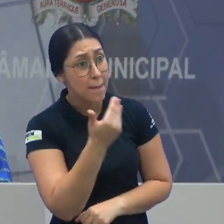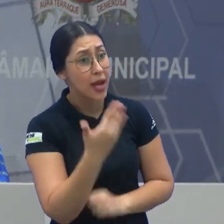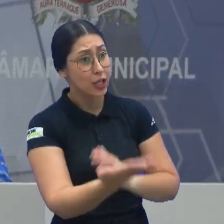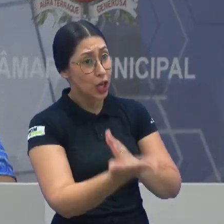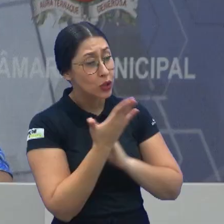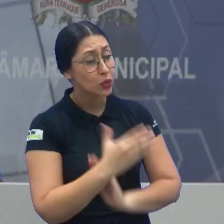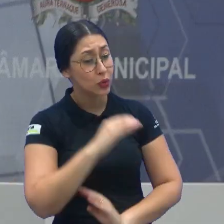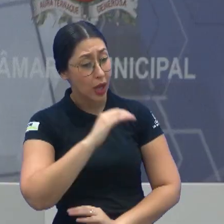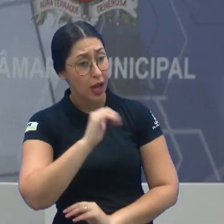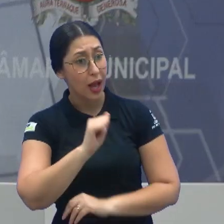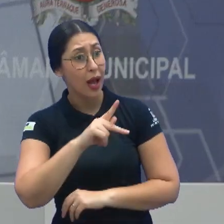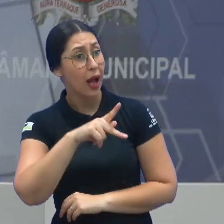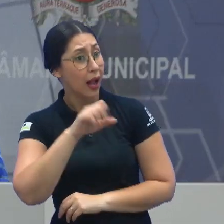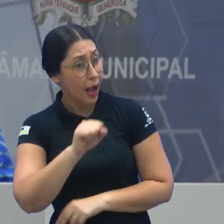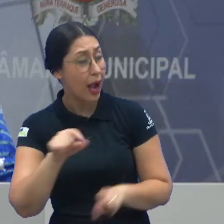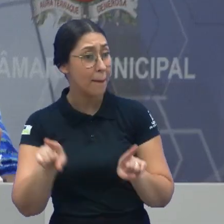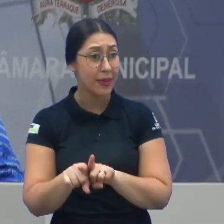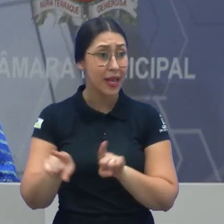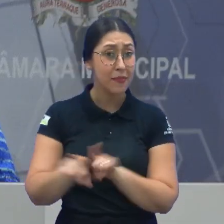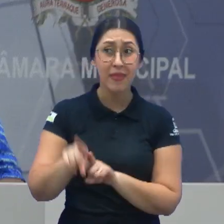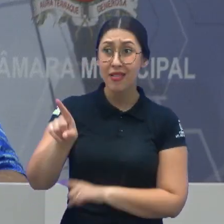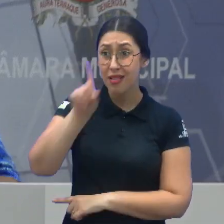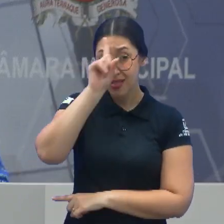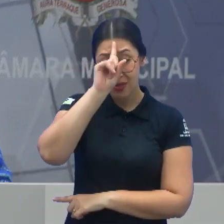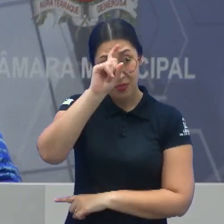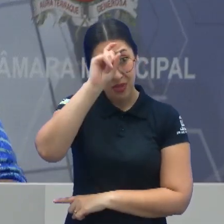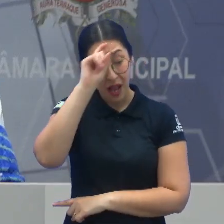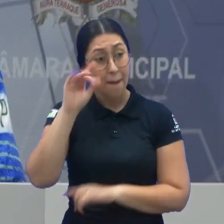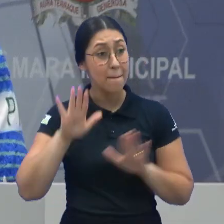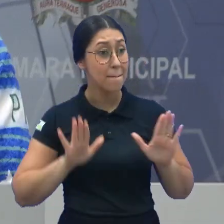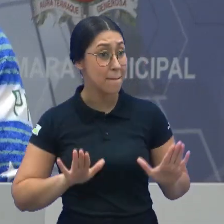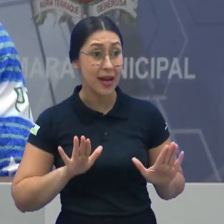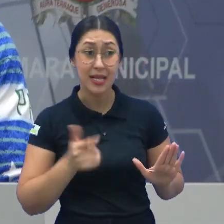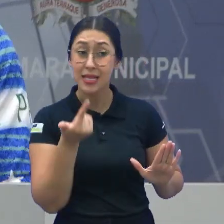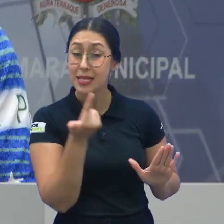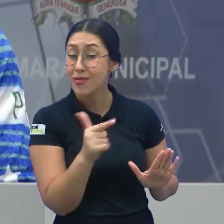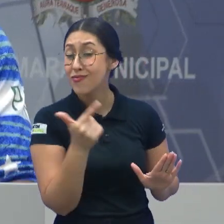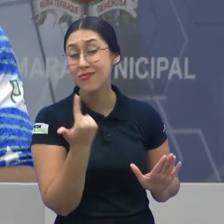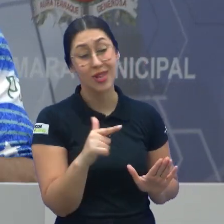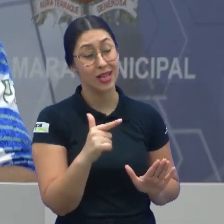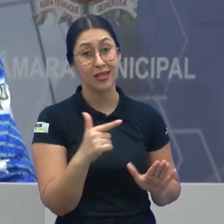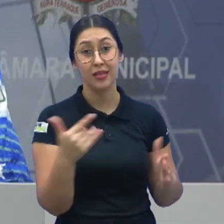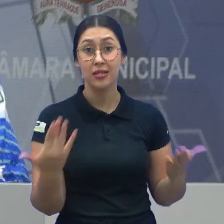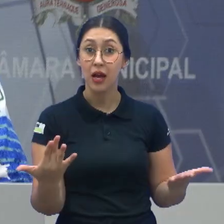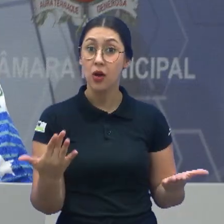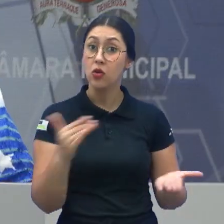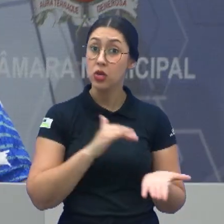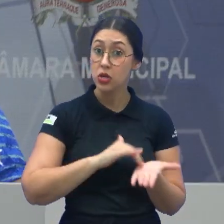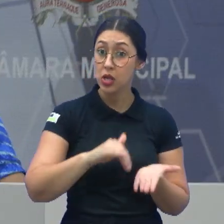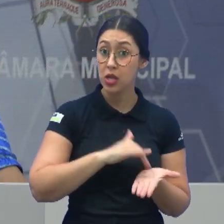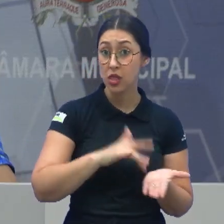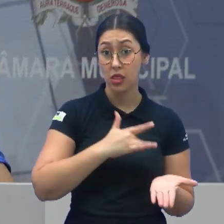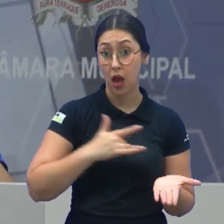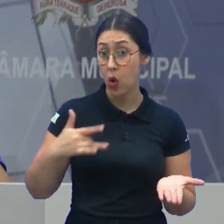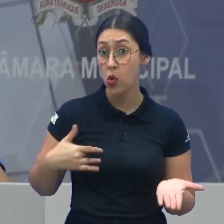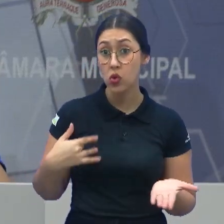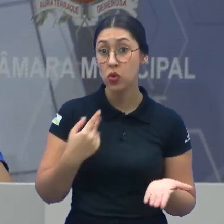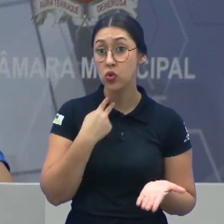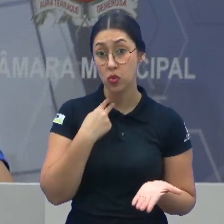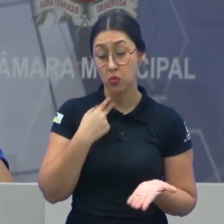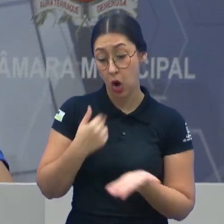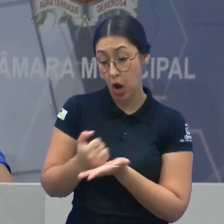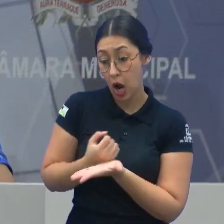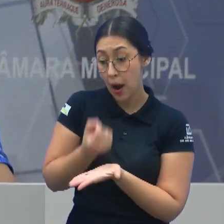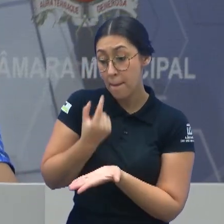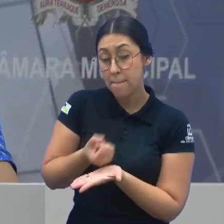que seja da rede pública. A saúde não consegue fazer medicação para as crianças. E